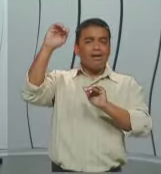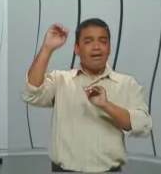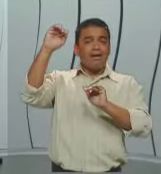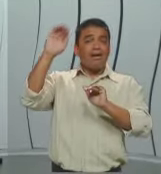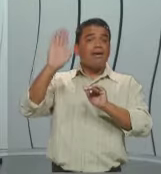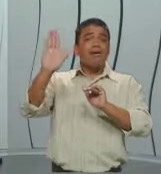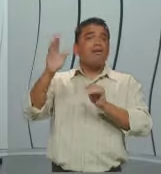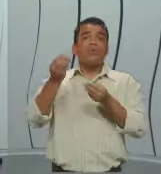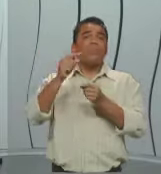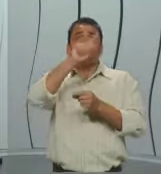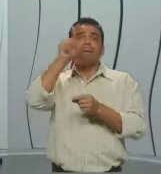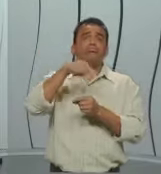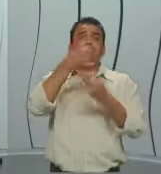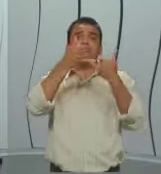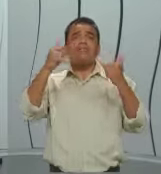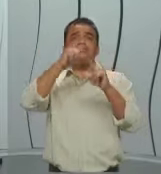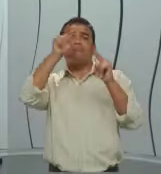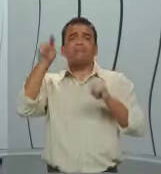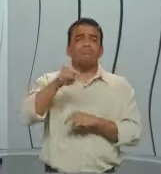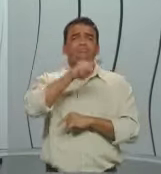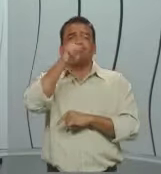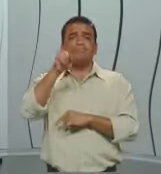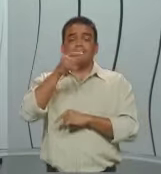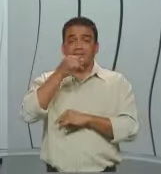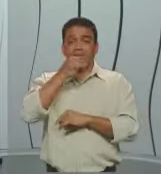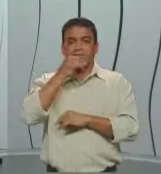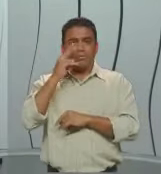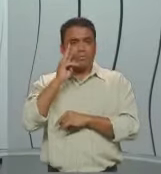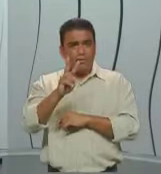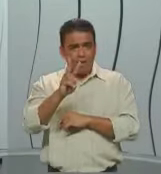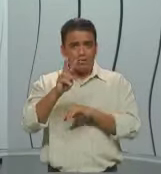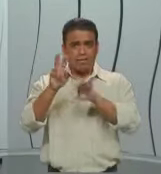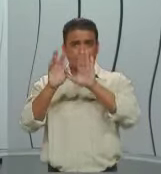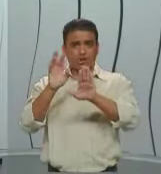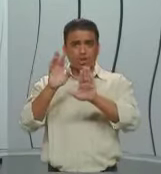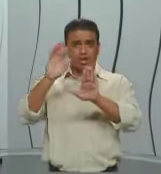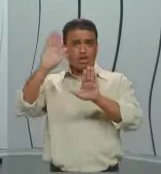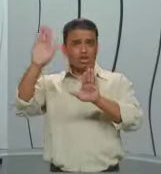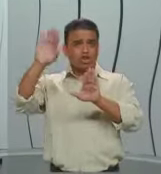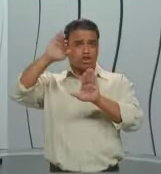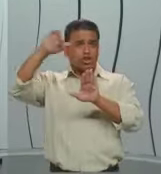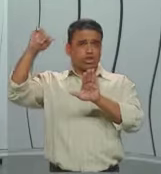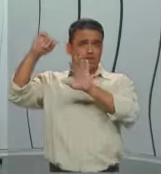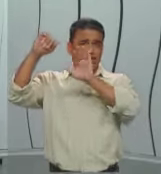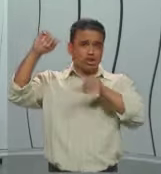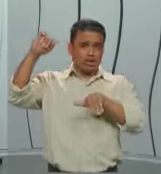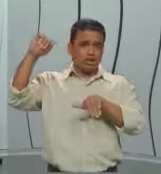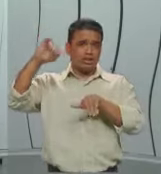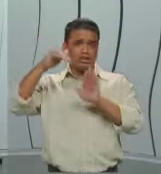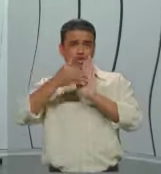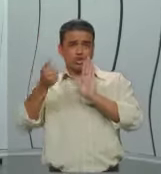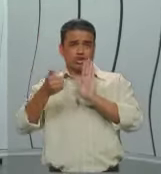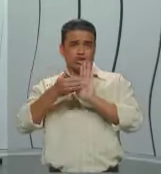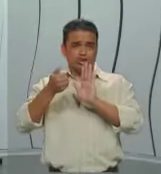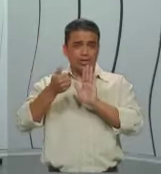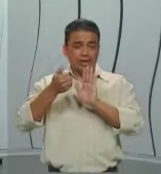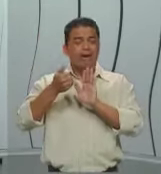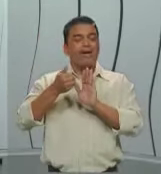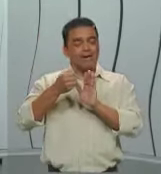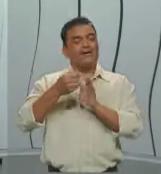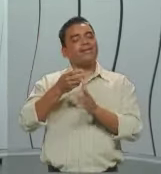comporta. Nesse caso, observem que se eu tirar os 2 instrumentos de medida, eu tenho um circuito série